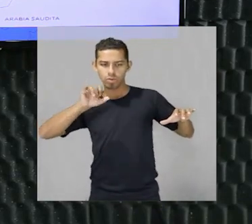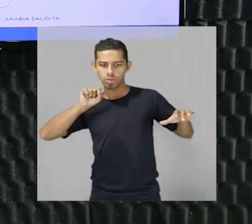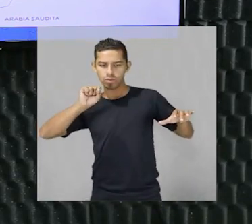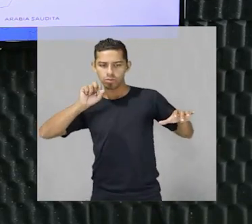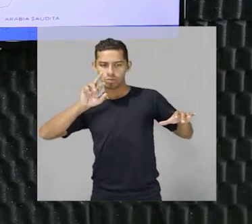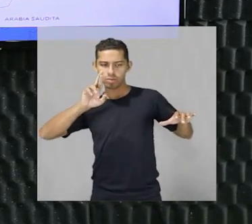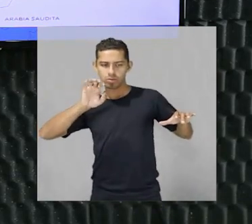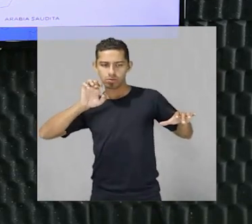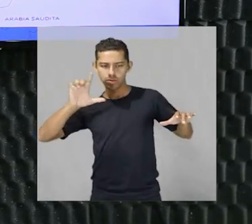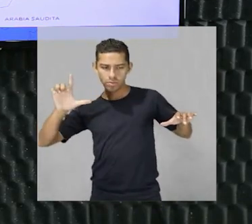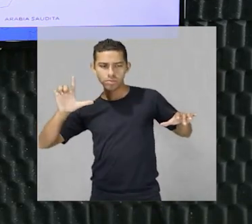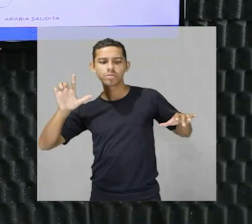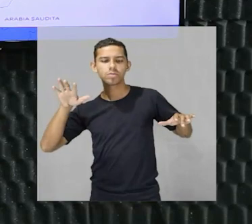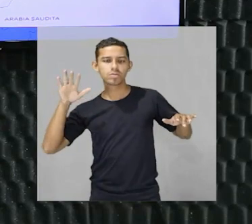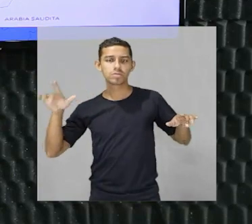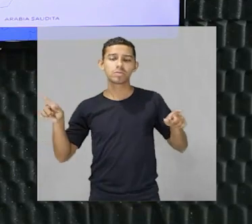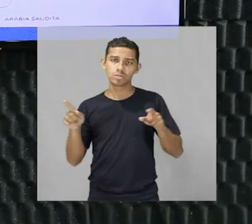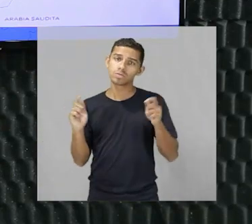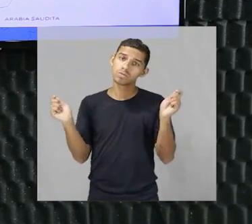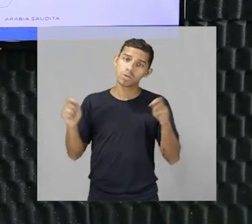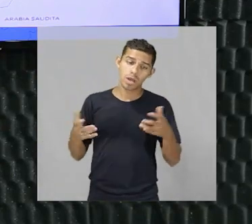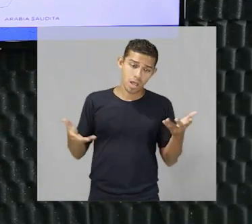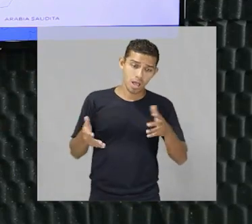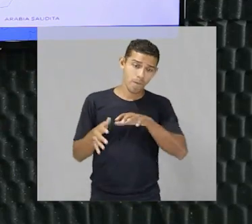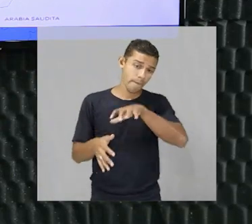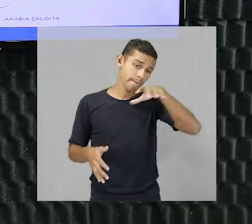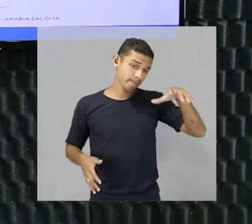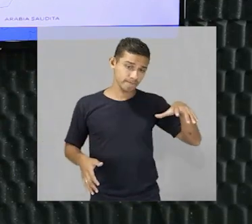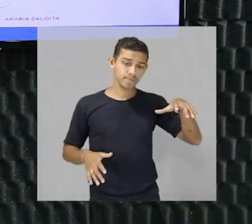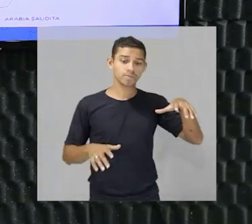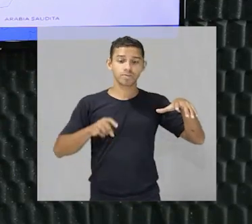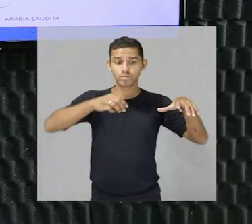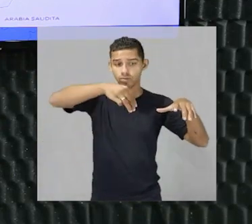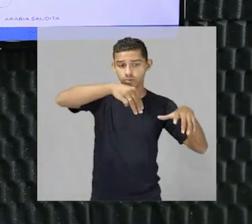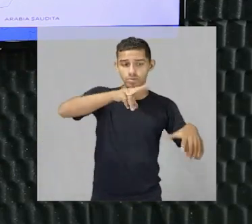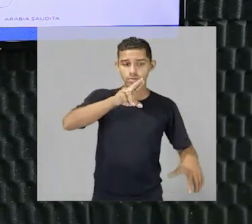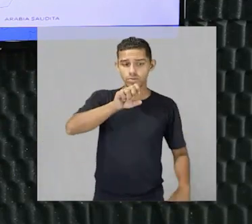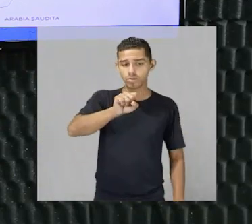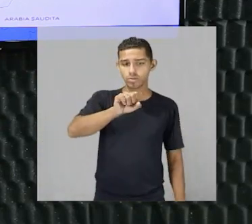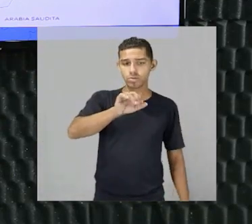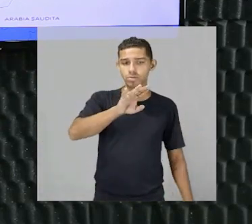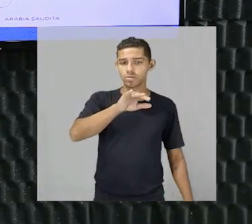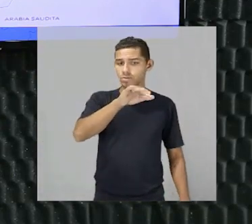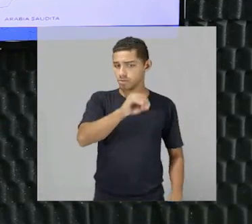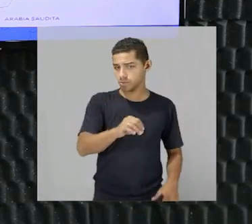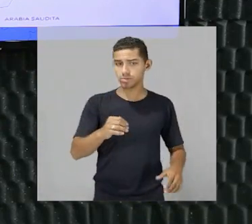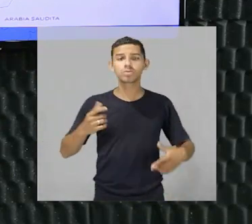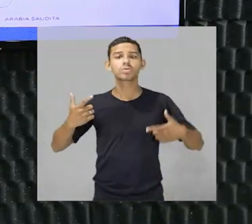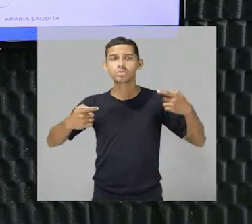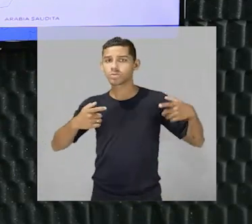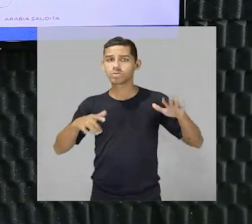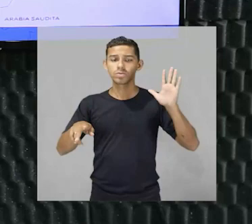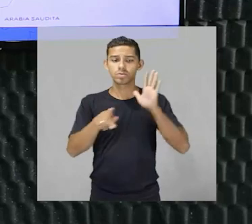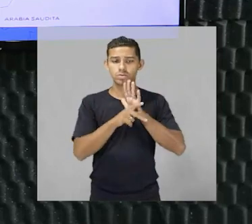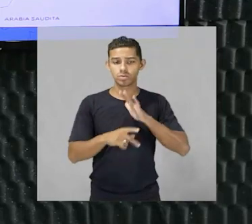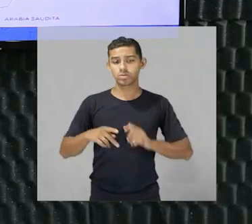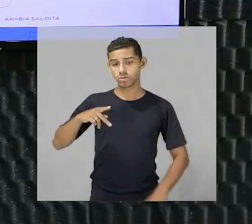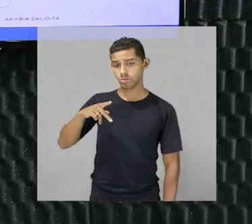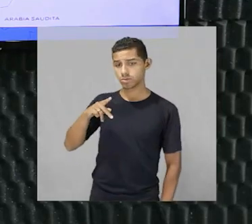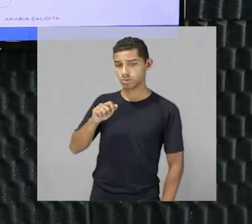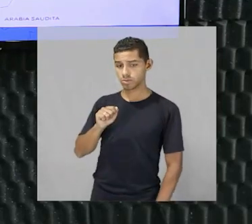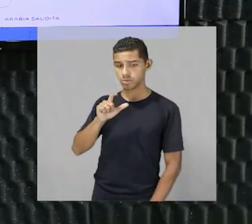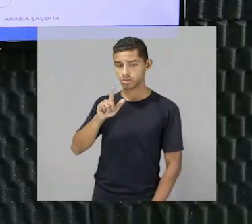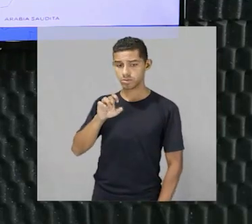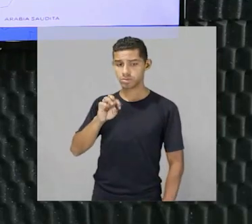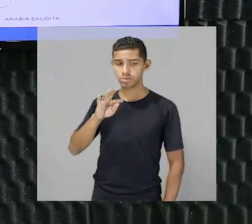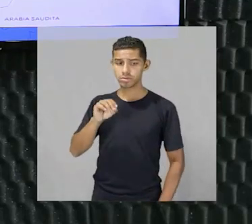dos Judeus, e a outra parte ficaria, tá certo, com os muçulmanos, tá, com os islâmicos, no caso, com os palestinos, que ficou dividido